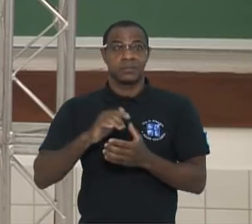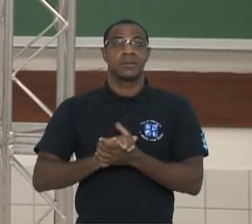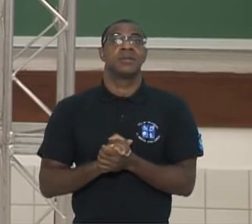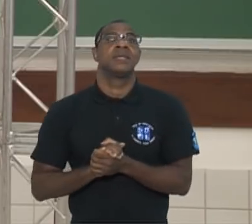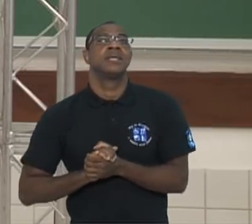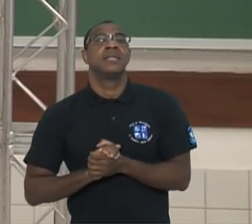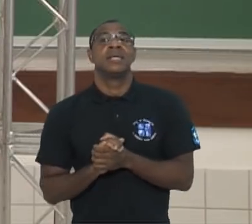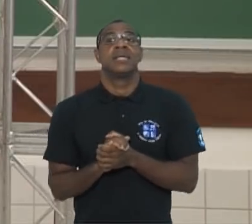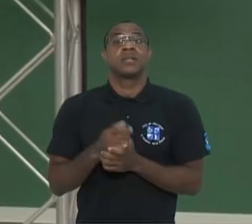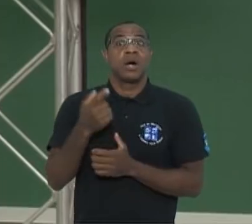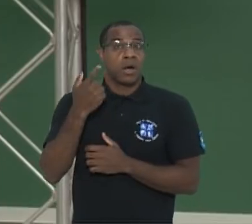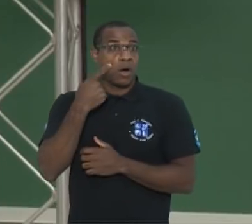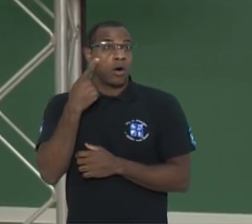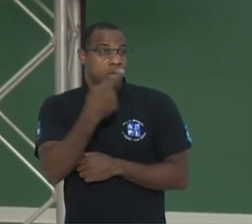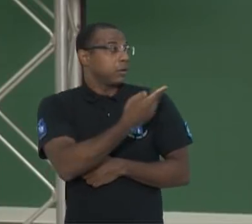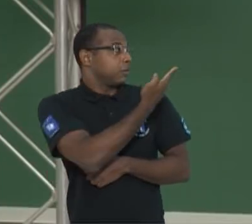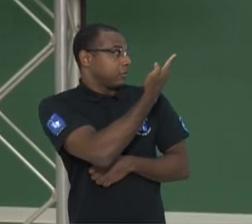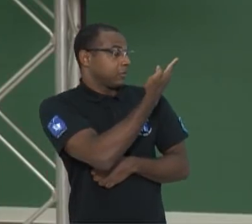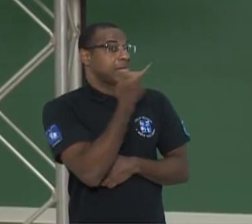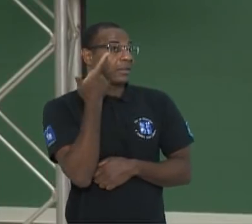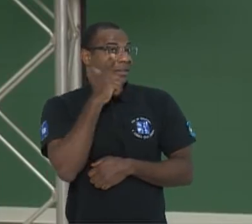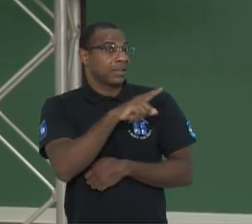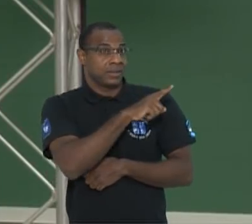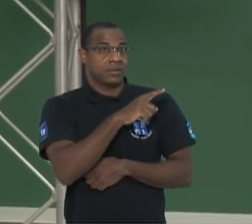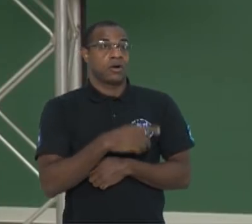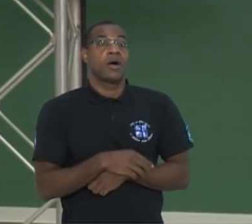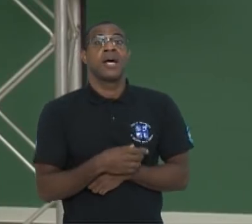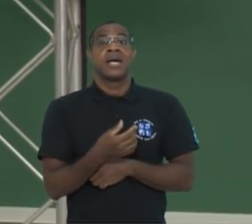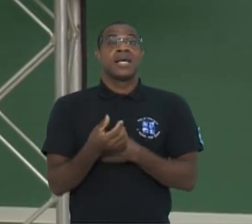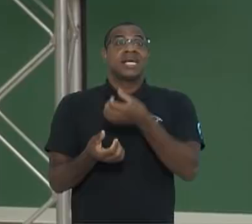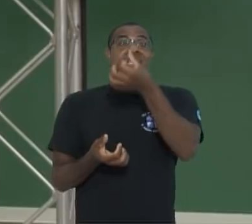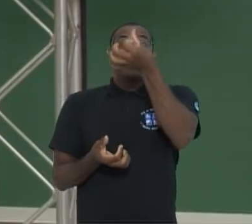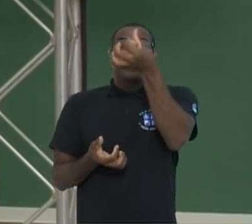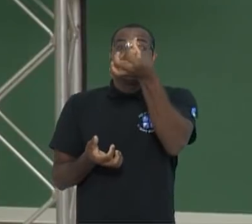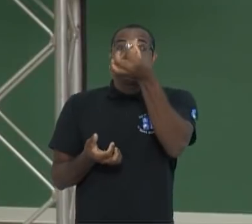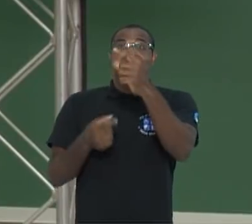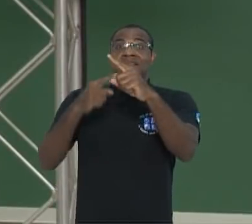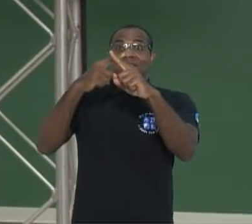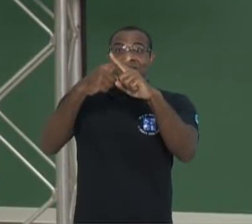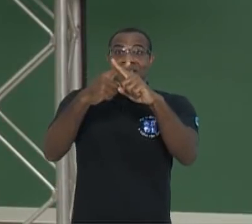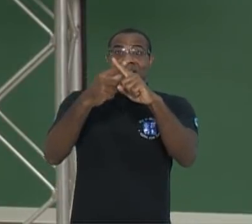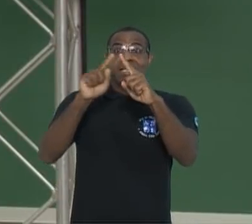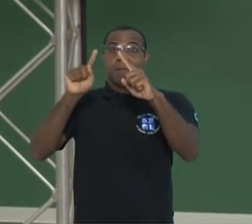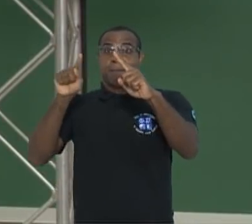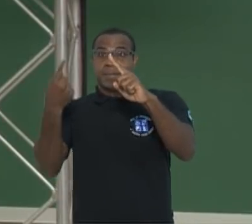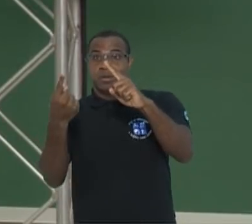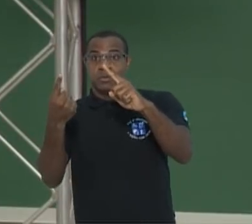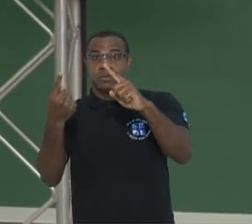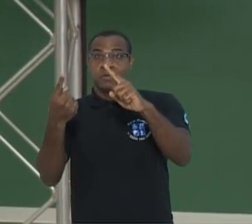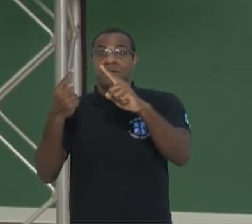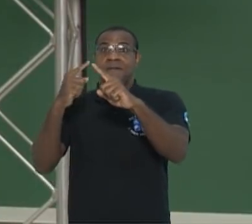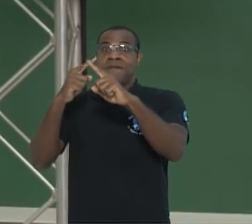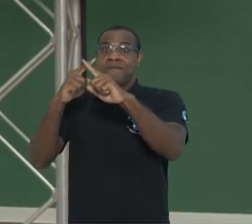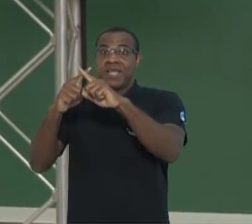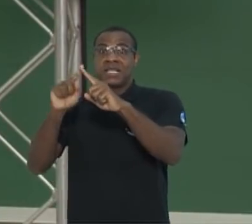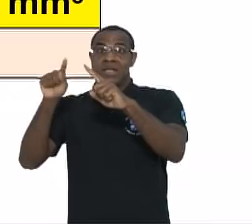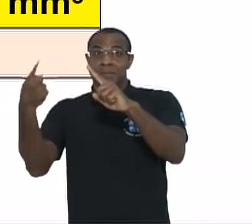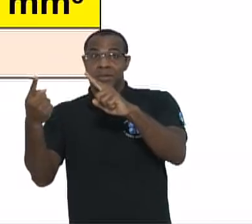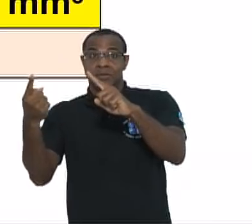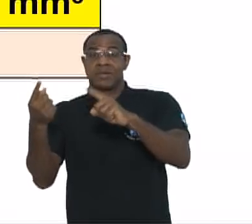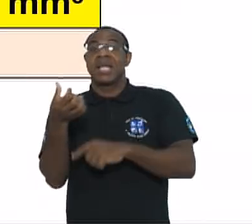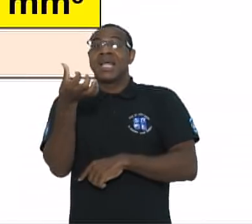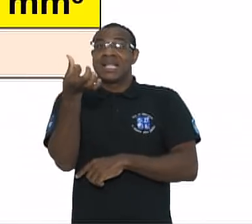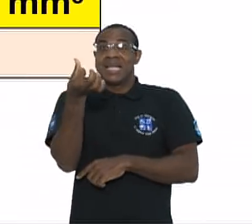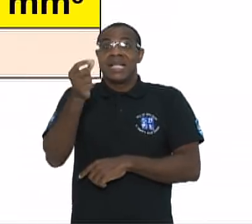Acertaram, então? Olha aqui, ó. 6 vezes 1.000 e vezes 1.000 vão dar 6 milhões de centímetros